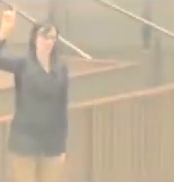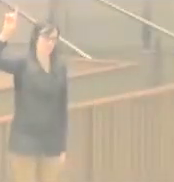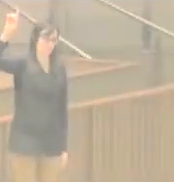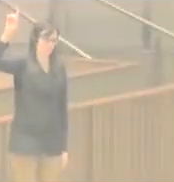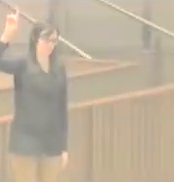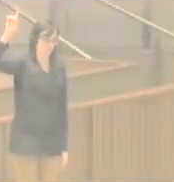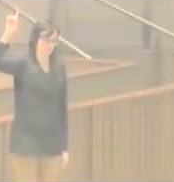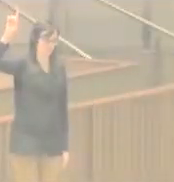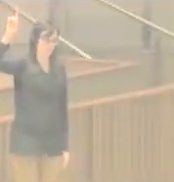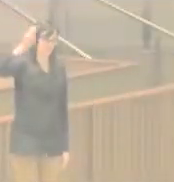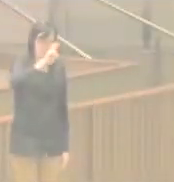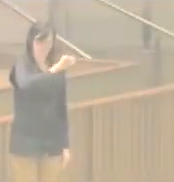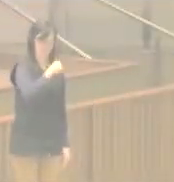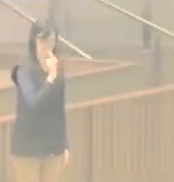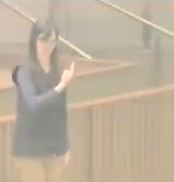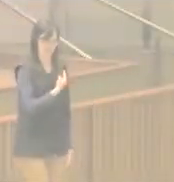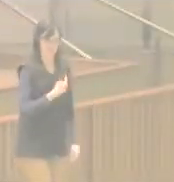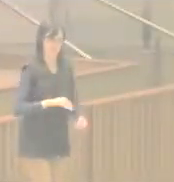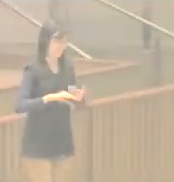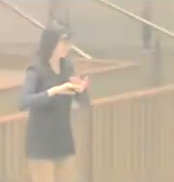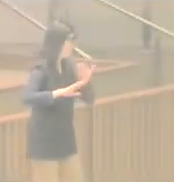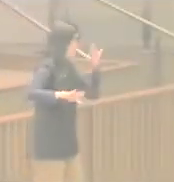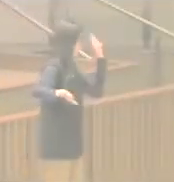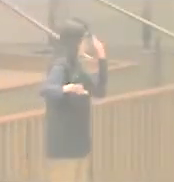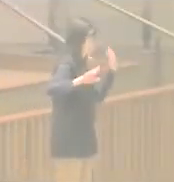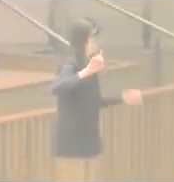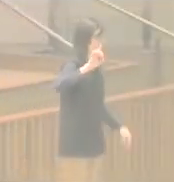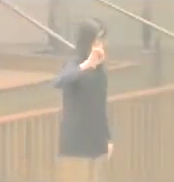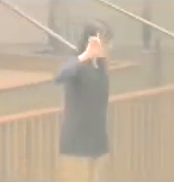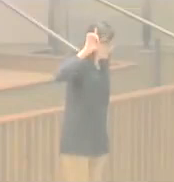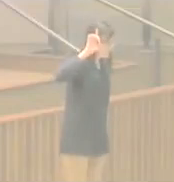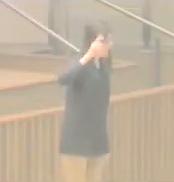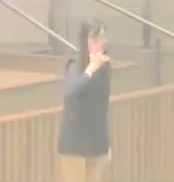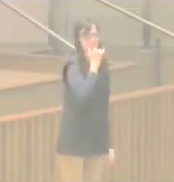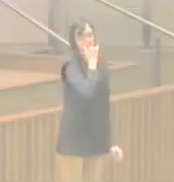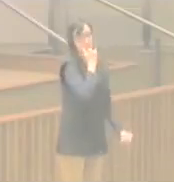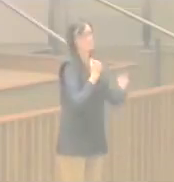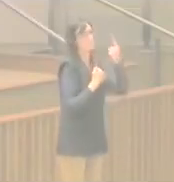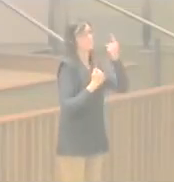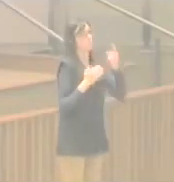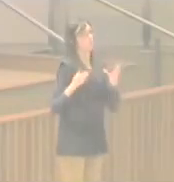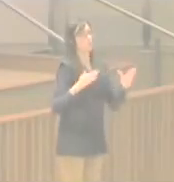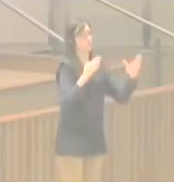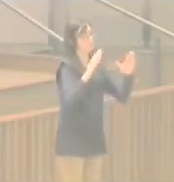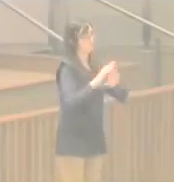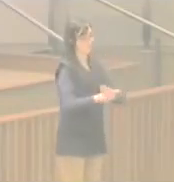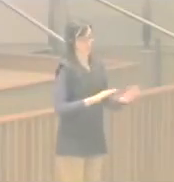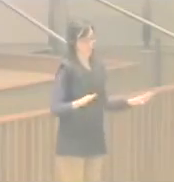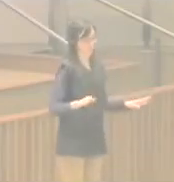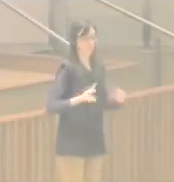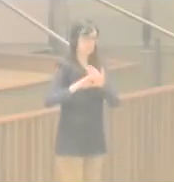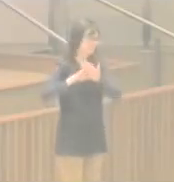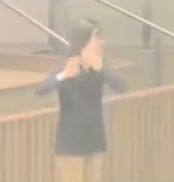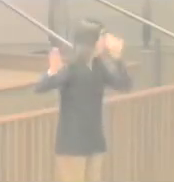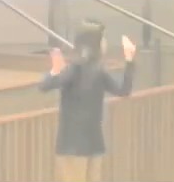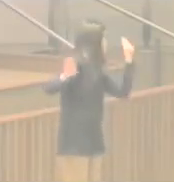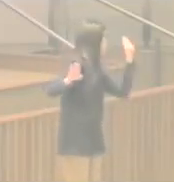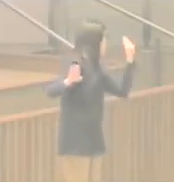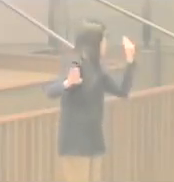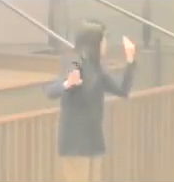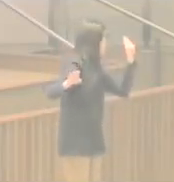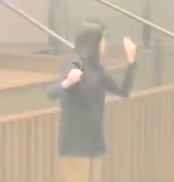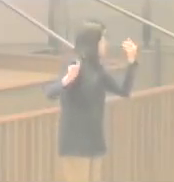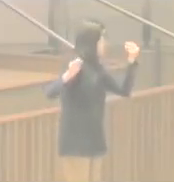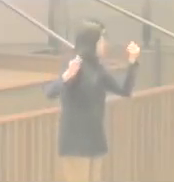que quando a gente se afasta de Deus, só há um caminho de volta. E o caminho de